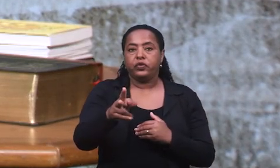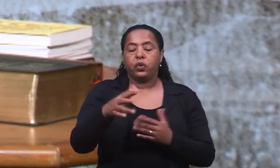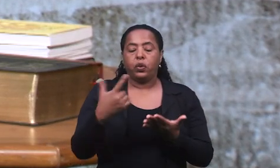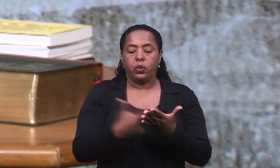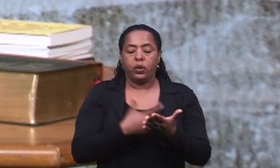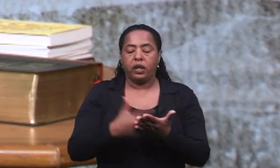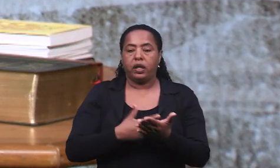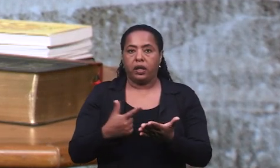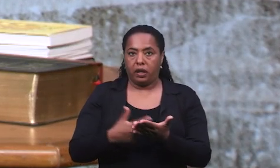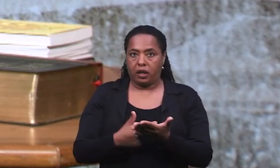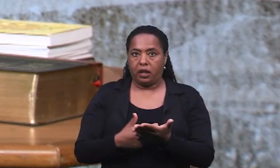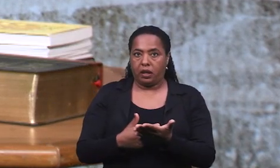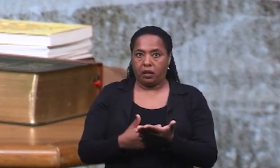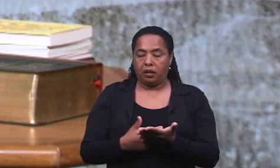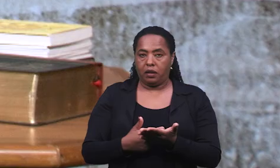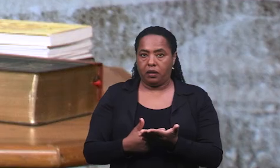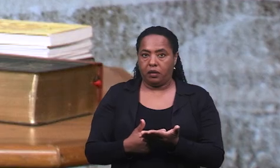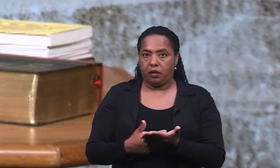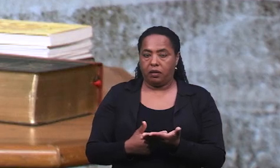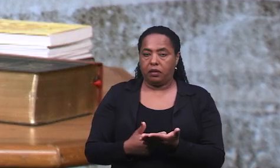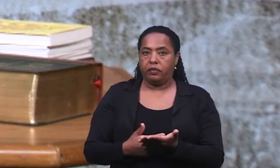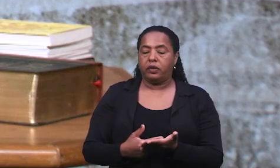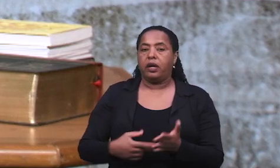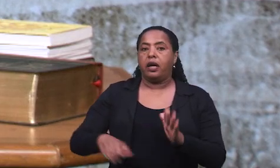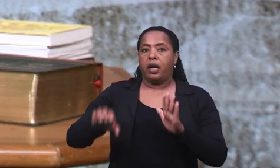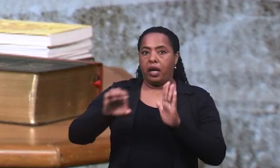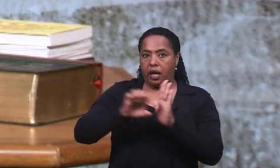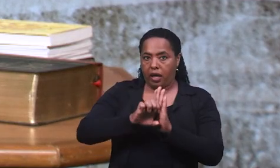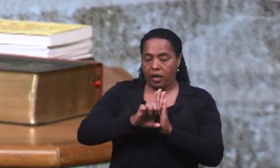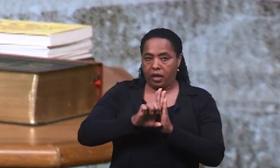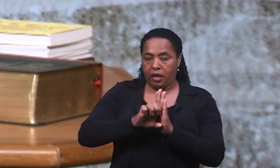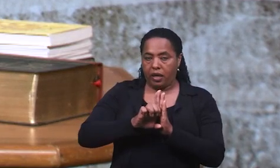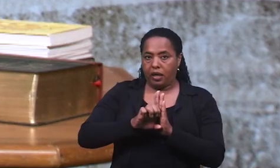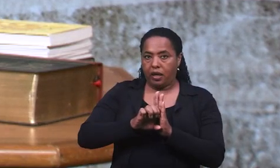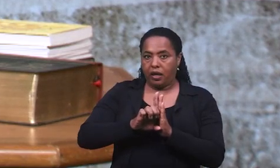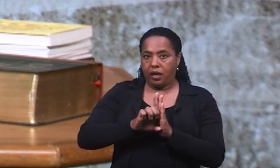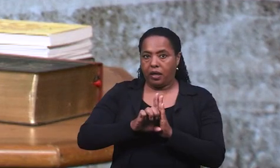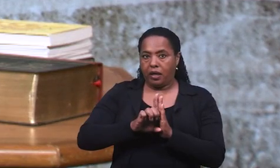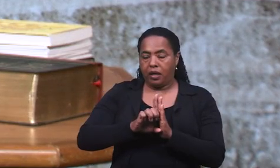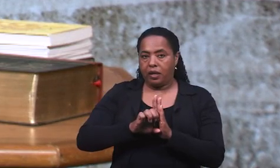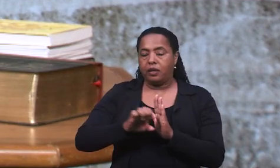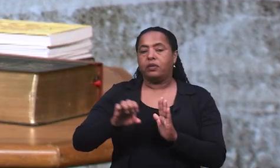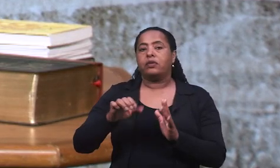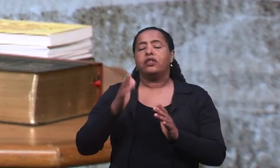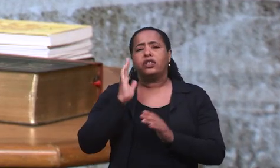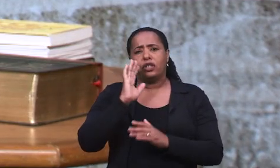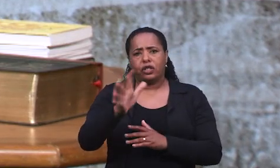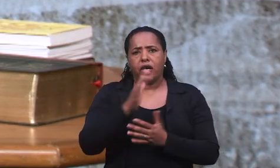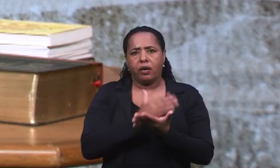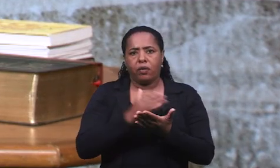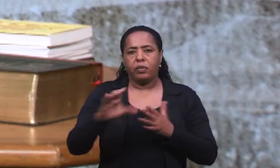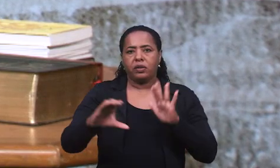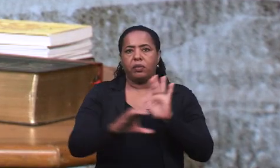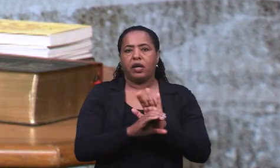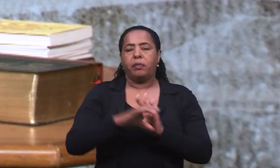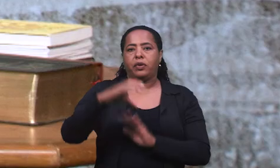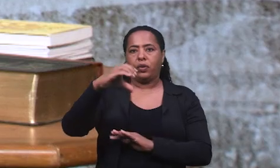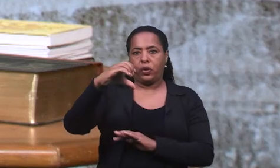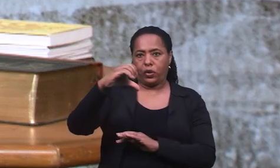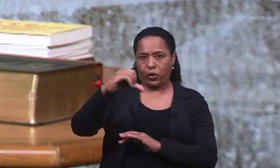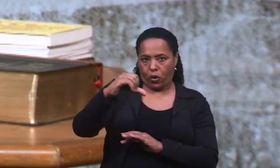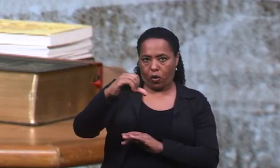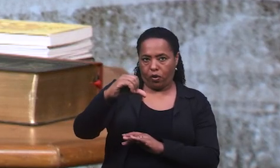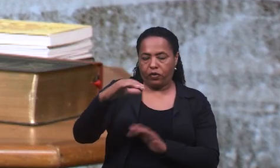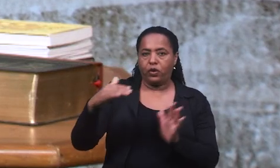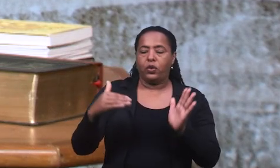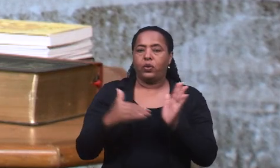livro do Êxodo, segundo livro da Bíblia, e nós já começamos o capítulo 9 no